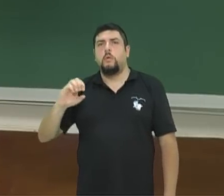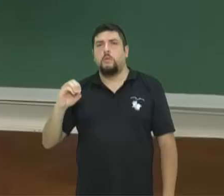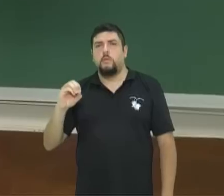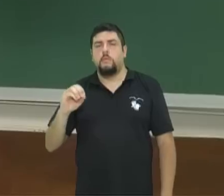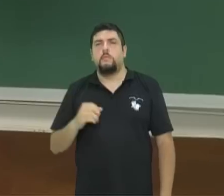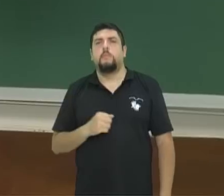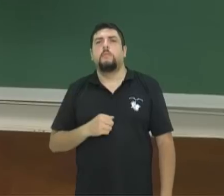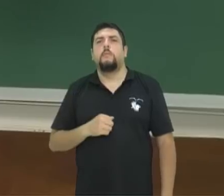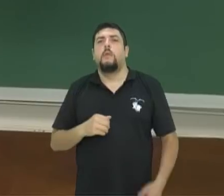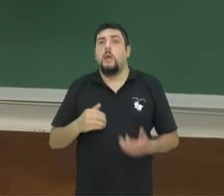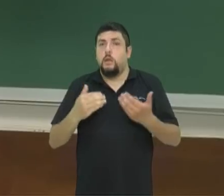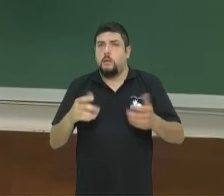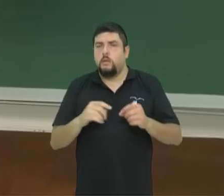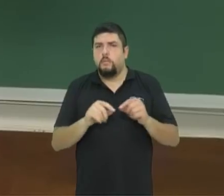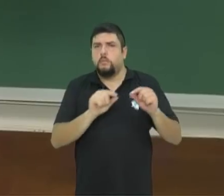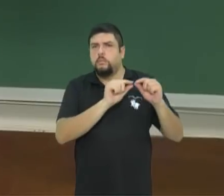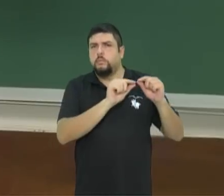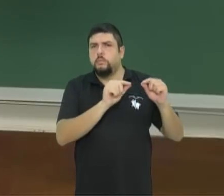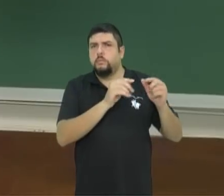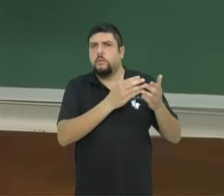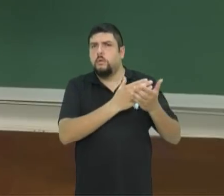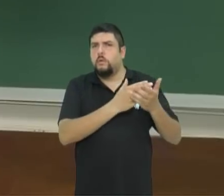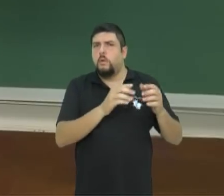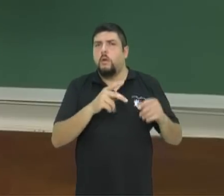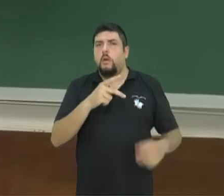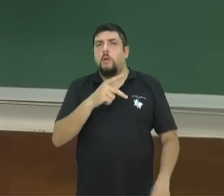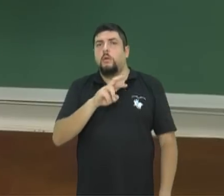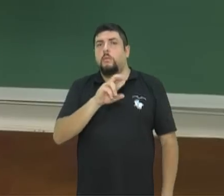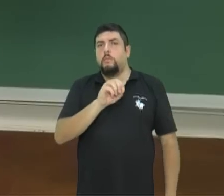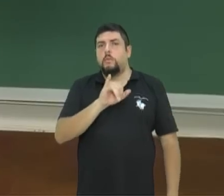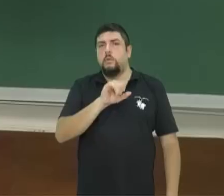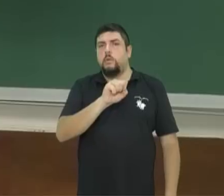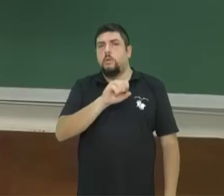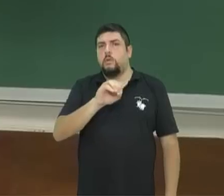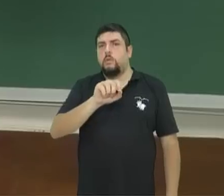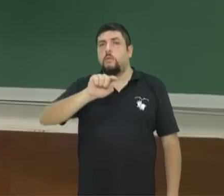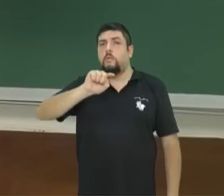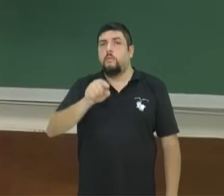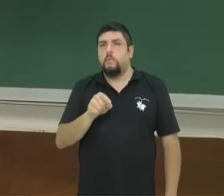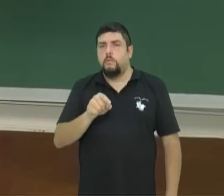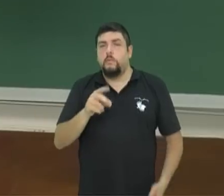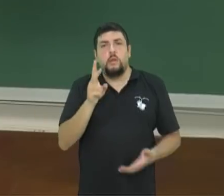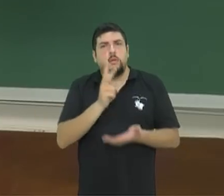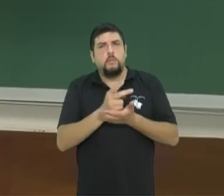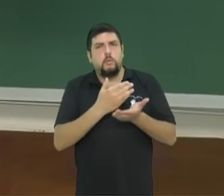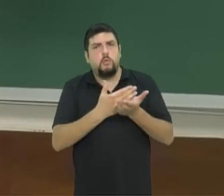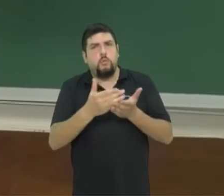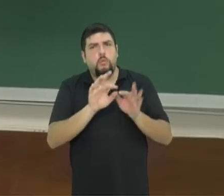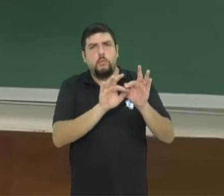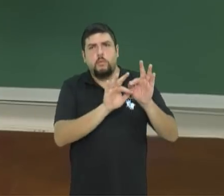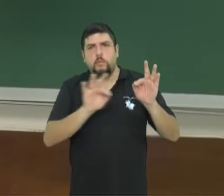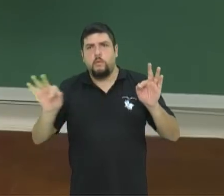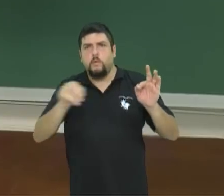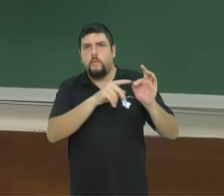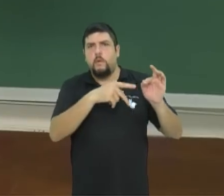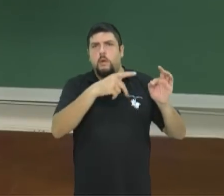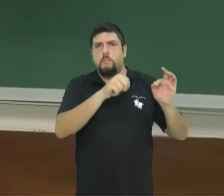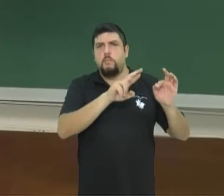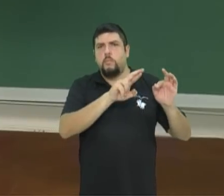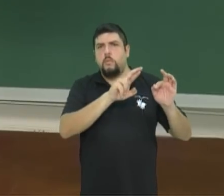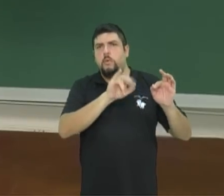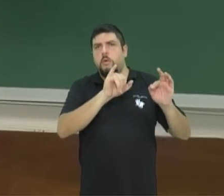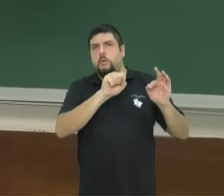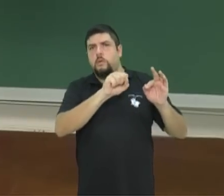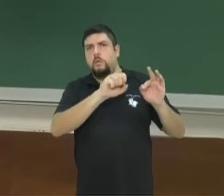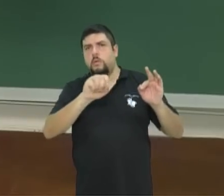uma frase ali, na sequência foi colocado uma vírgula. Né? Então, queria chamar a atenção com relação ao uso da vírgula nesse contexto aqui.